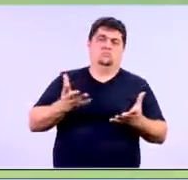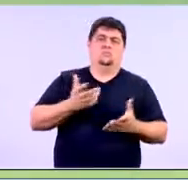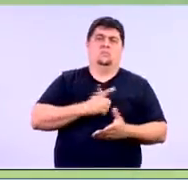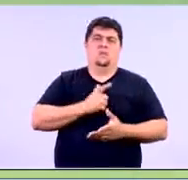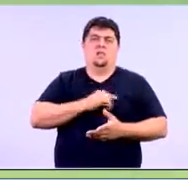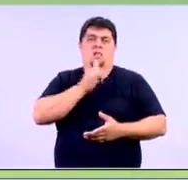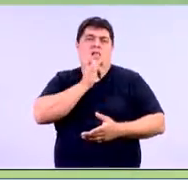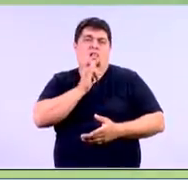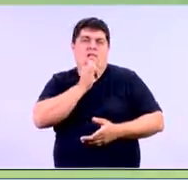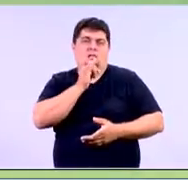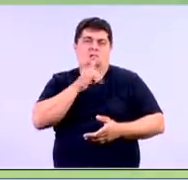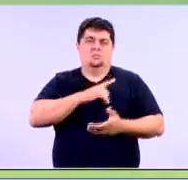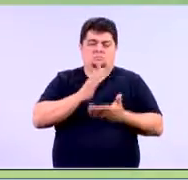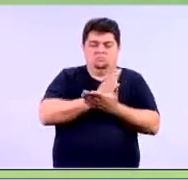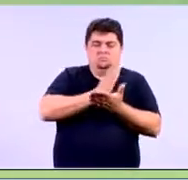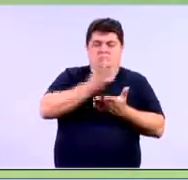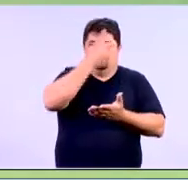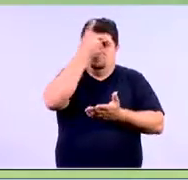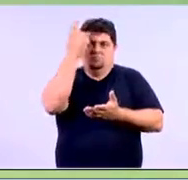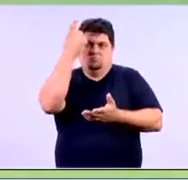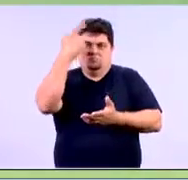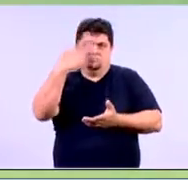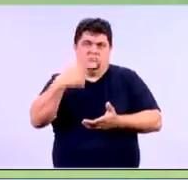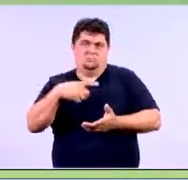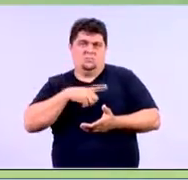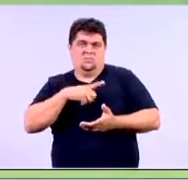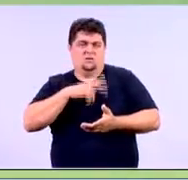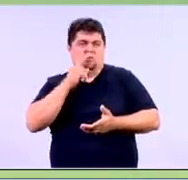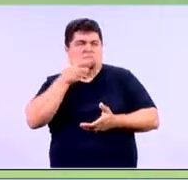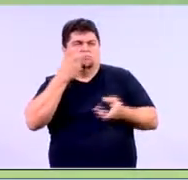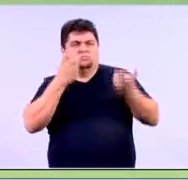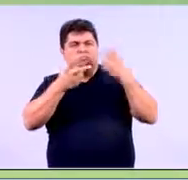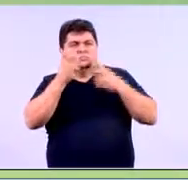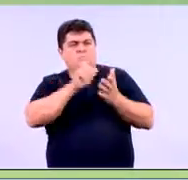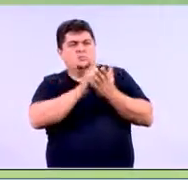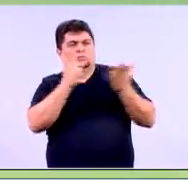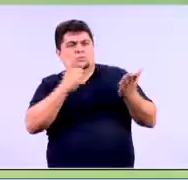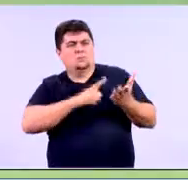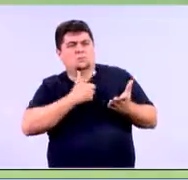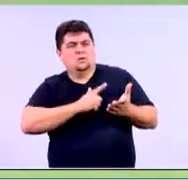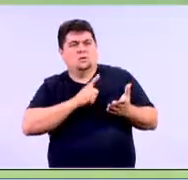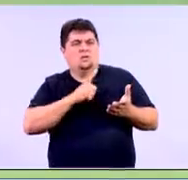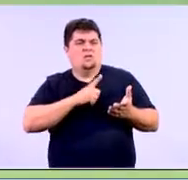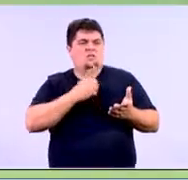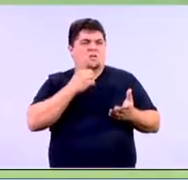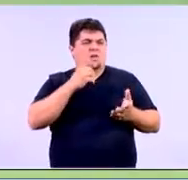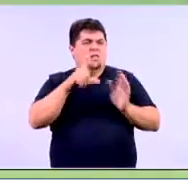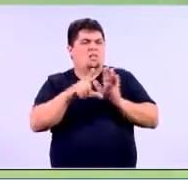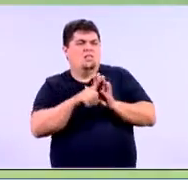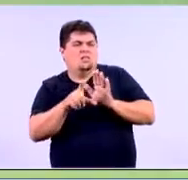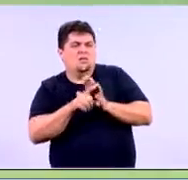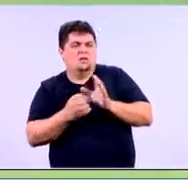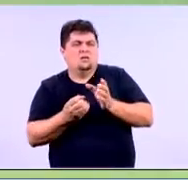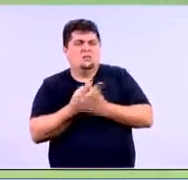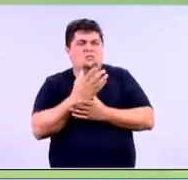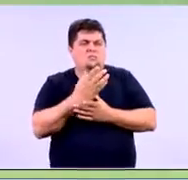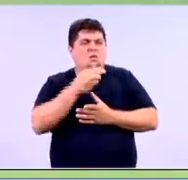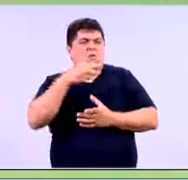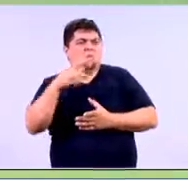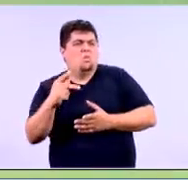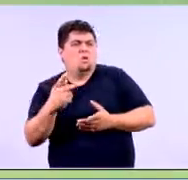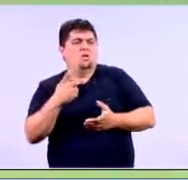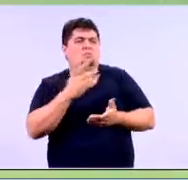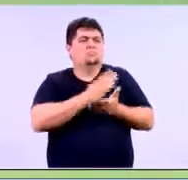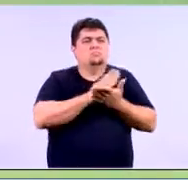como alguns de nós já sempre acompanhamos pelos jornais, sempre tem um decreto legislativo, uma medida provisória